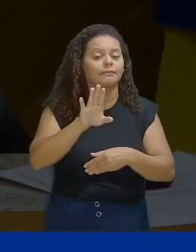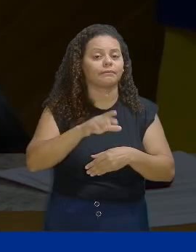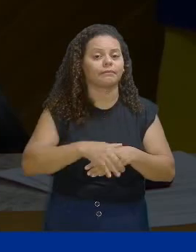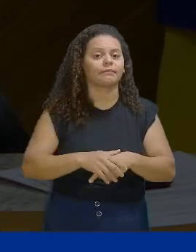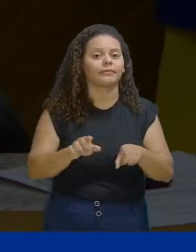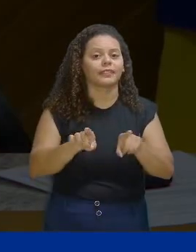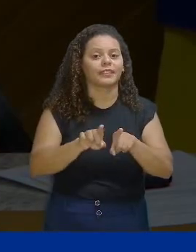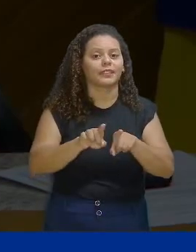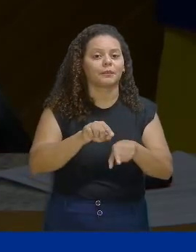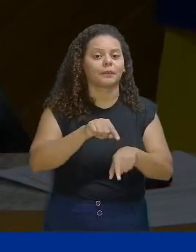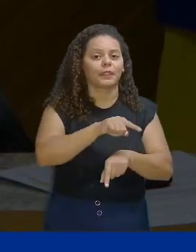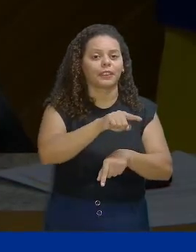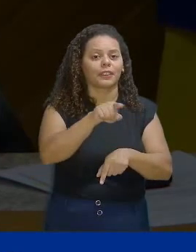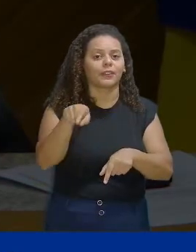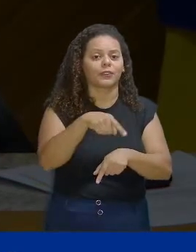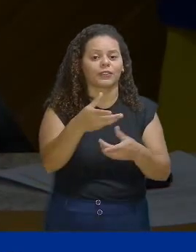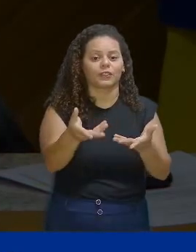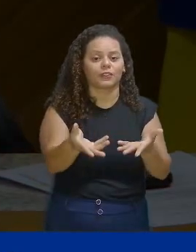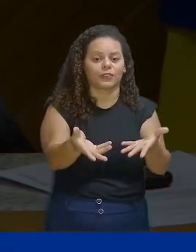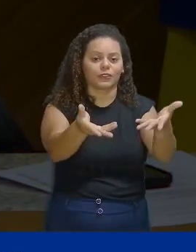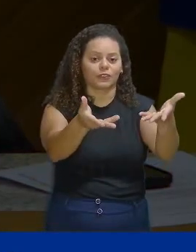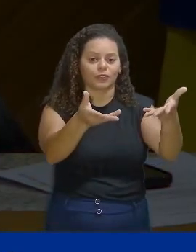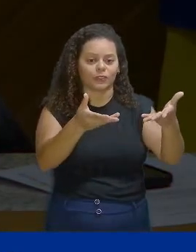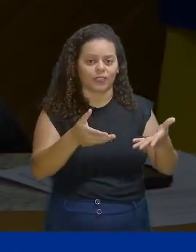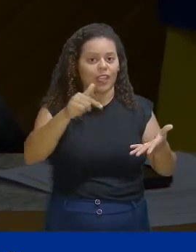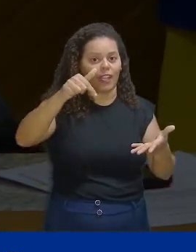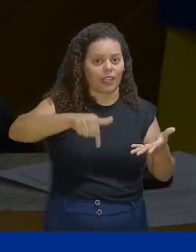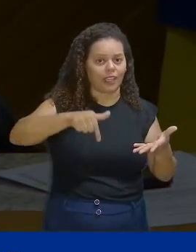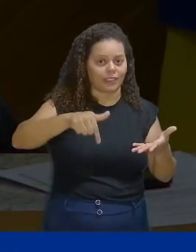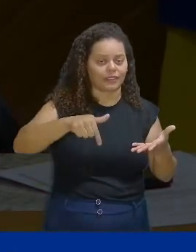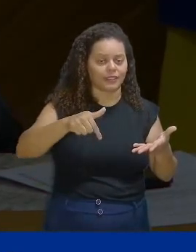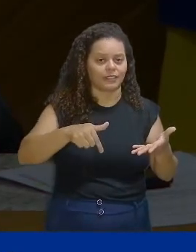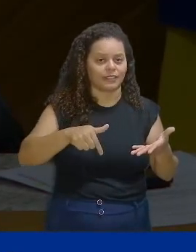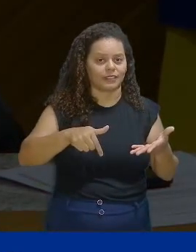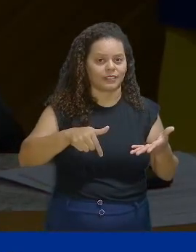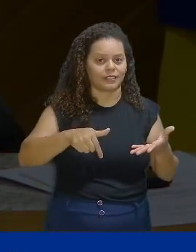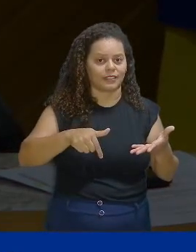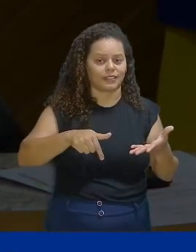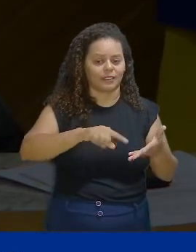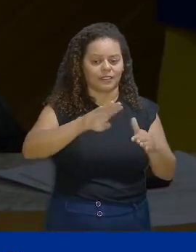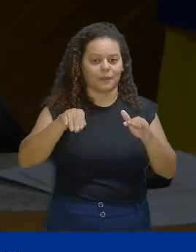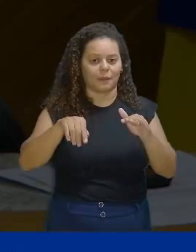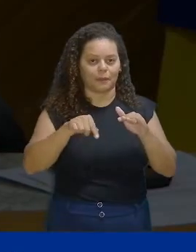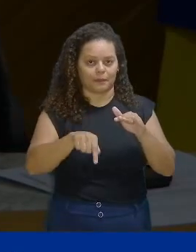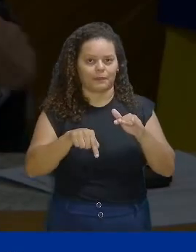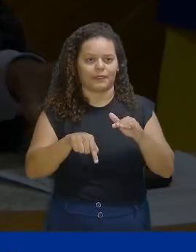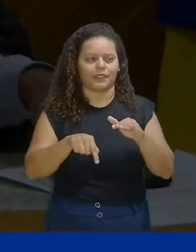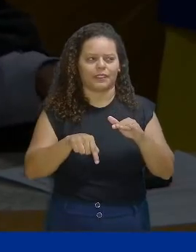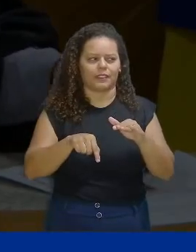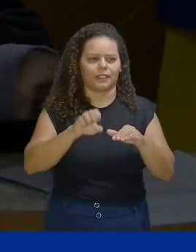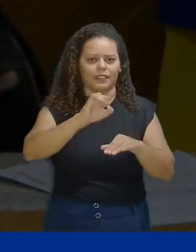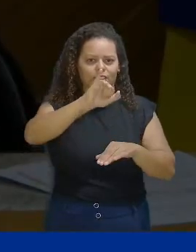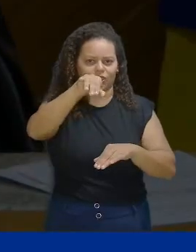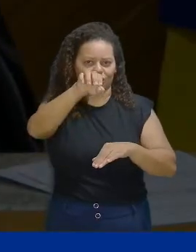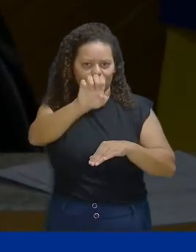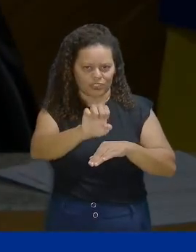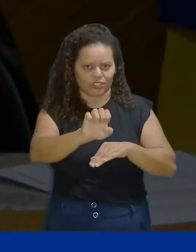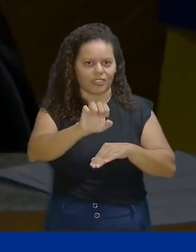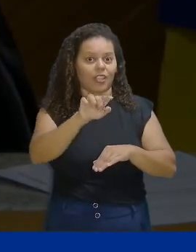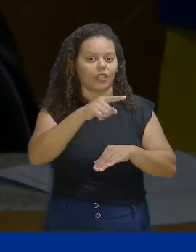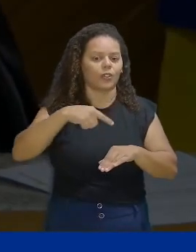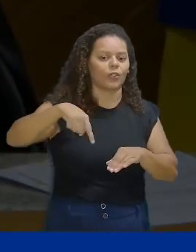fazer um convite aos colegas. Nós estamos aqui no auditório da EGE,